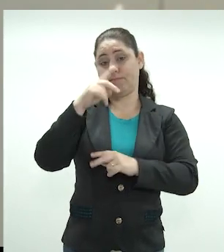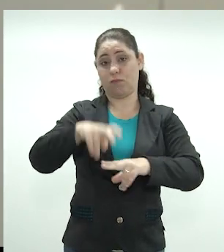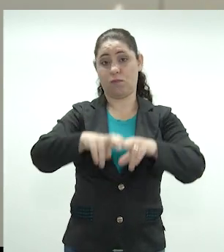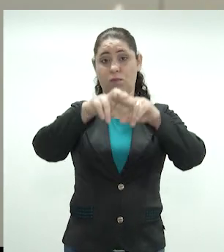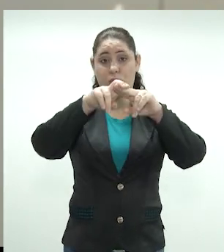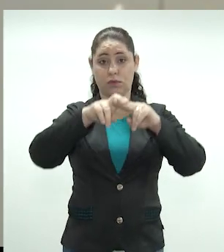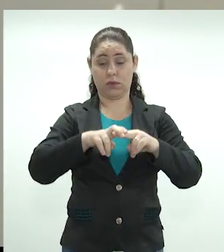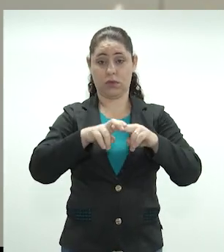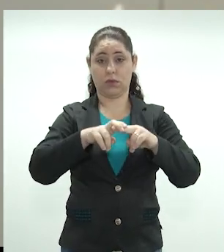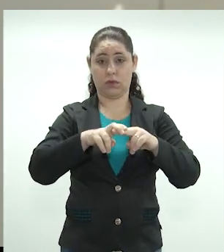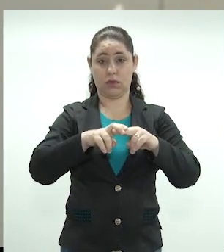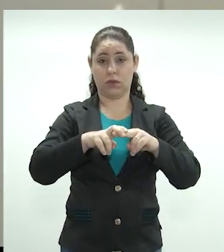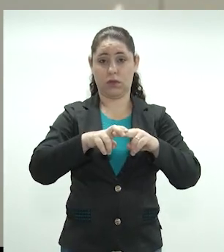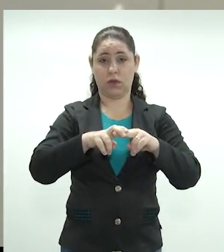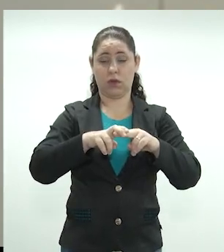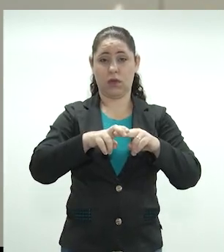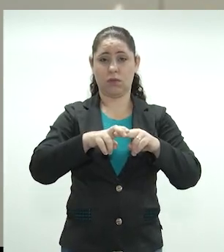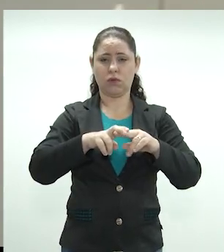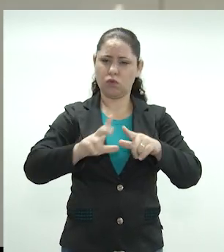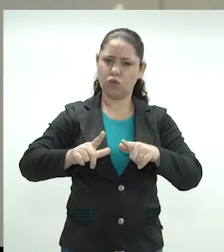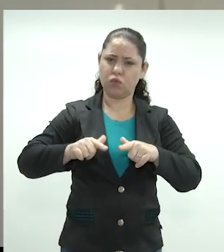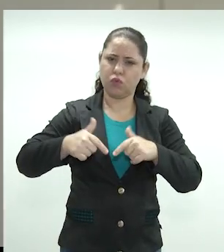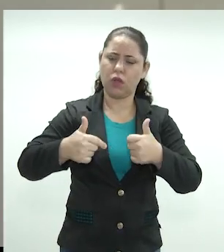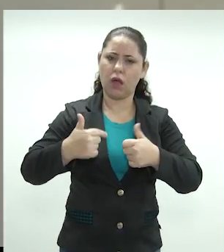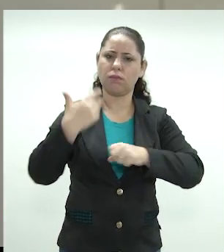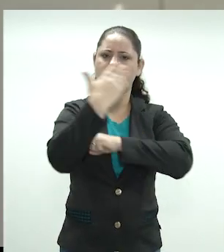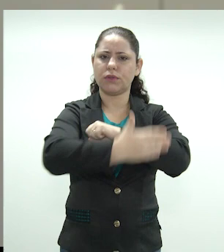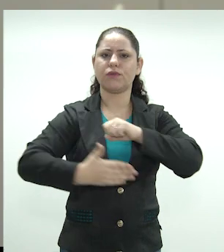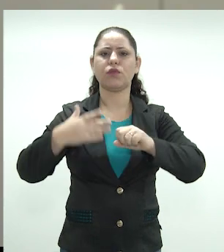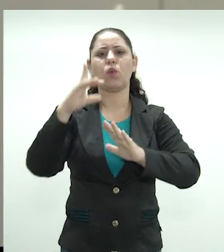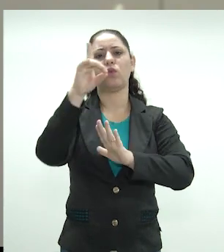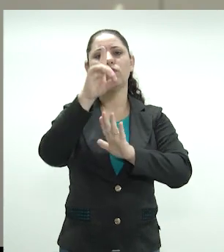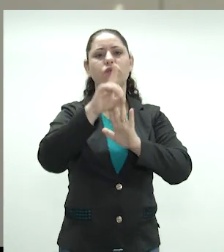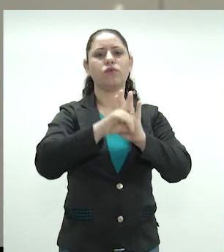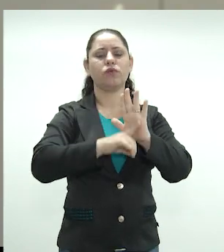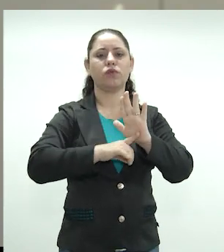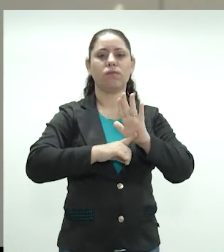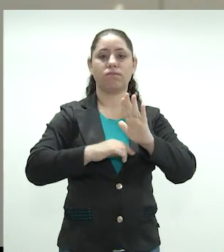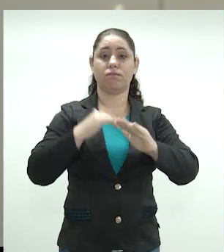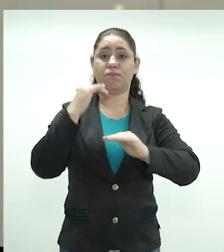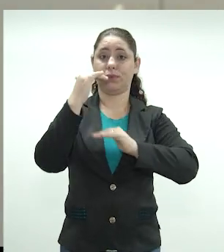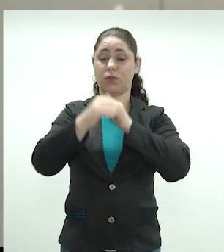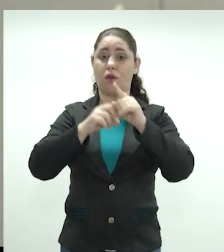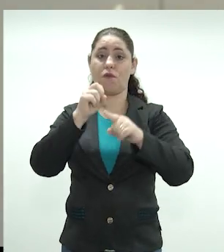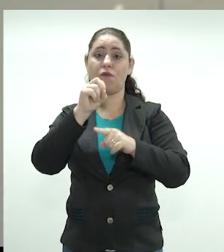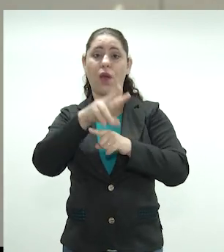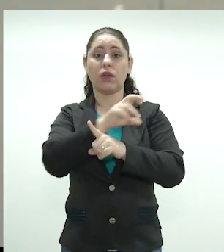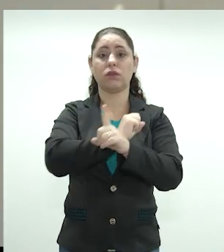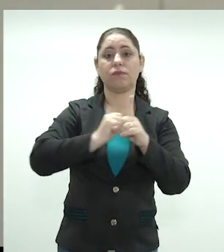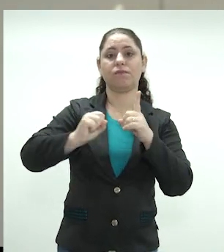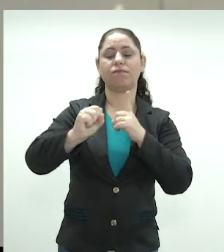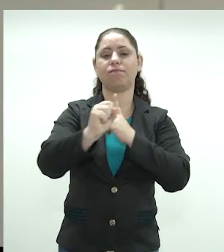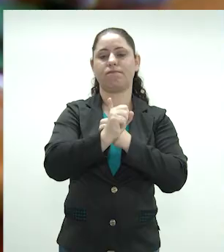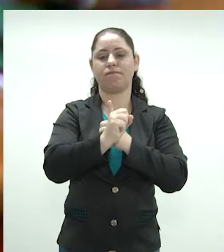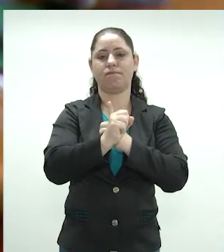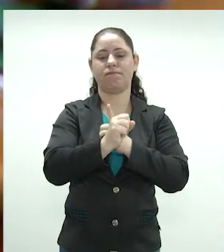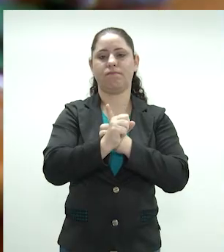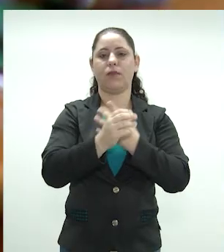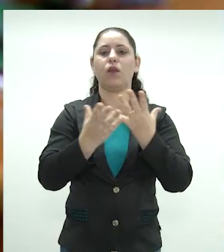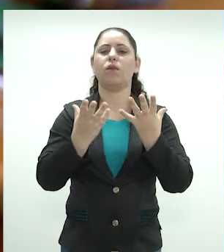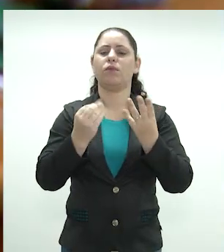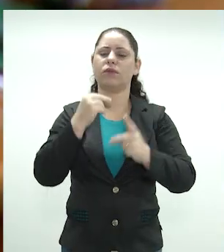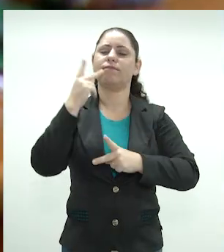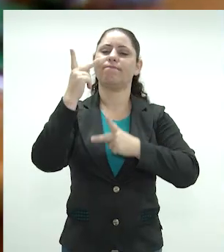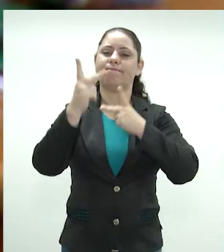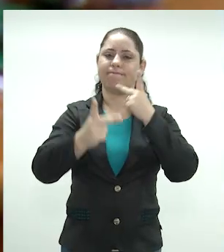Por isso, nós lutamos e defendemos muito o direito e a proteção da mulher na sociedade.